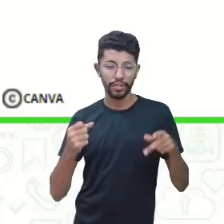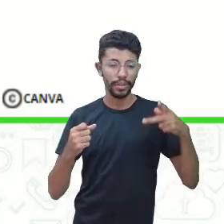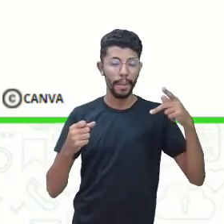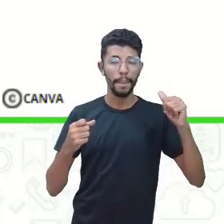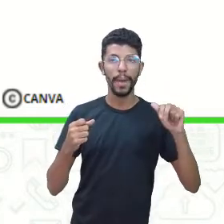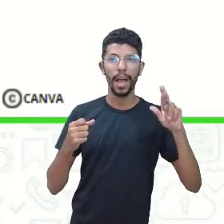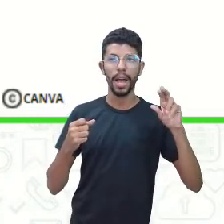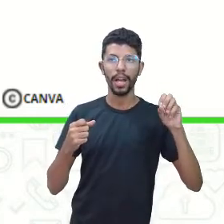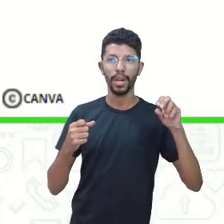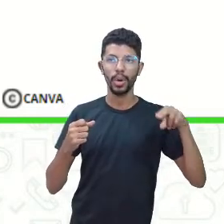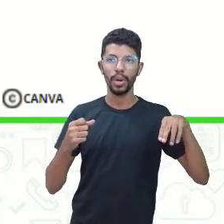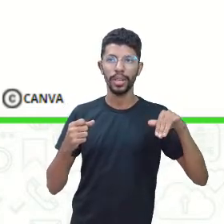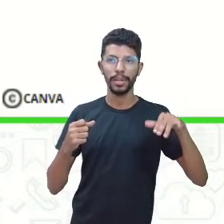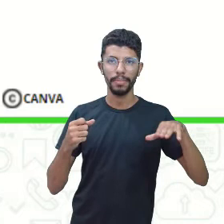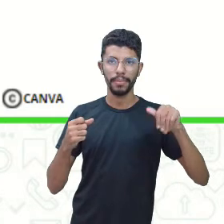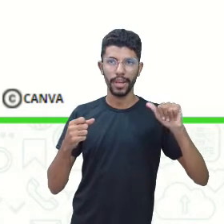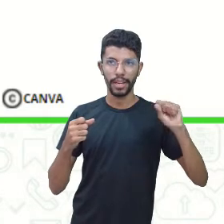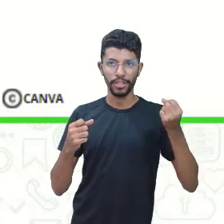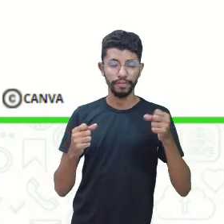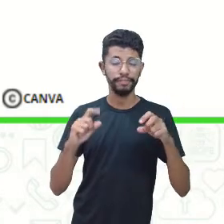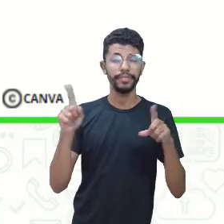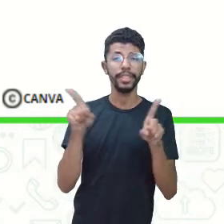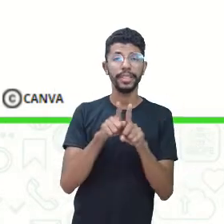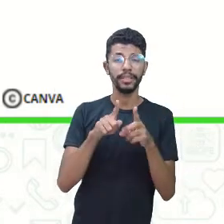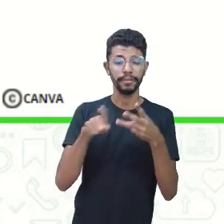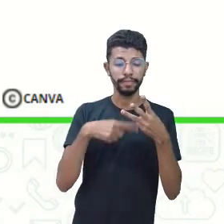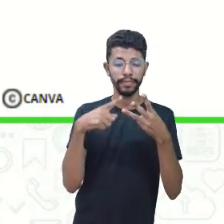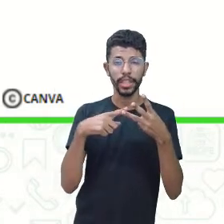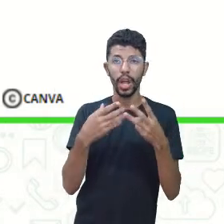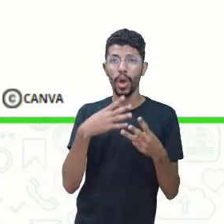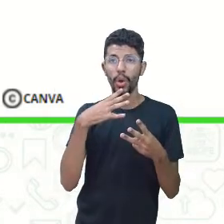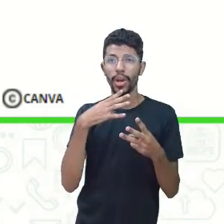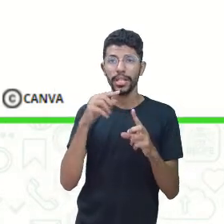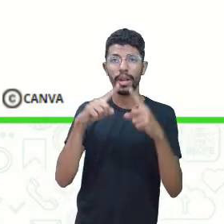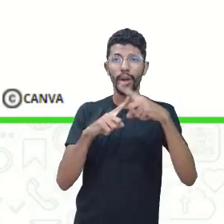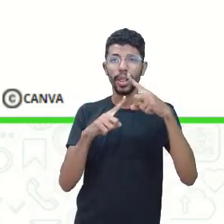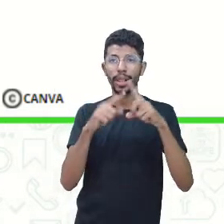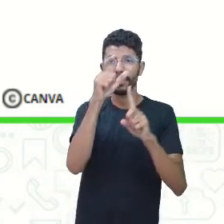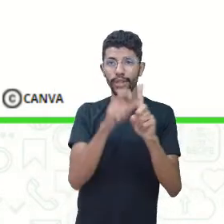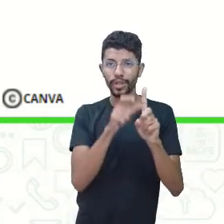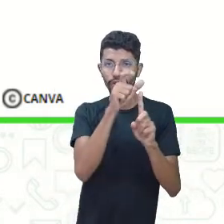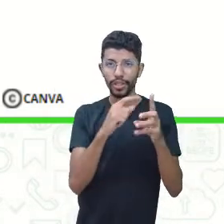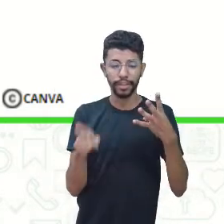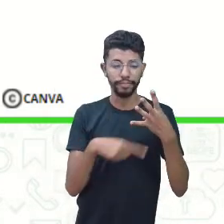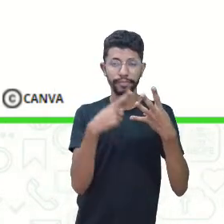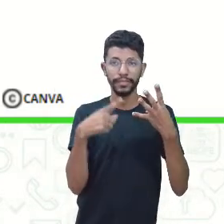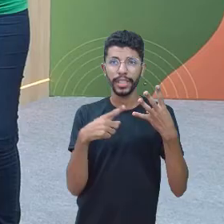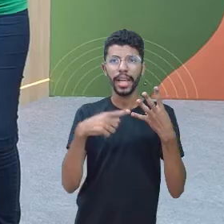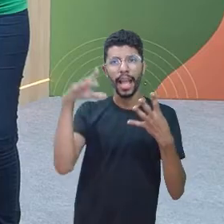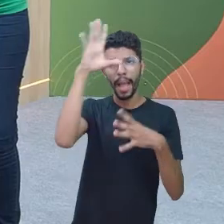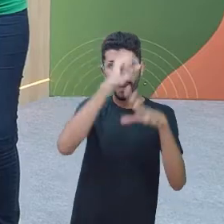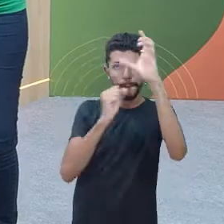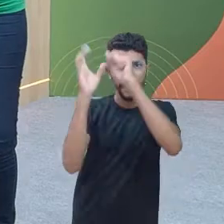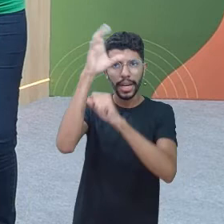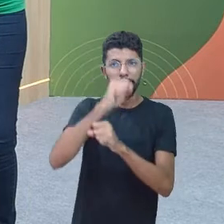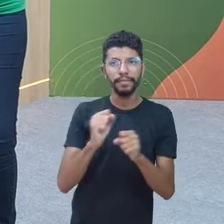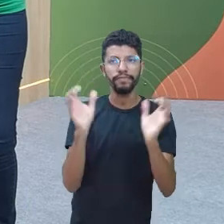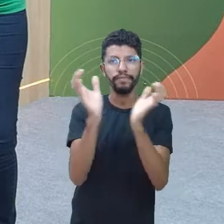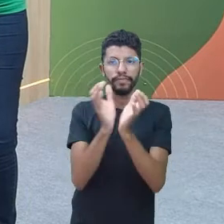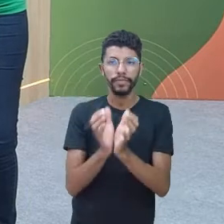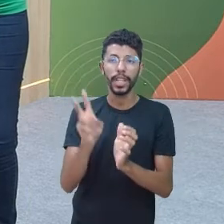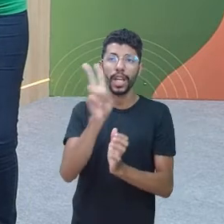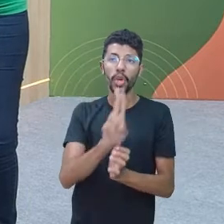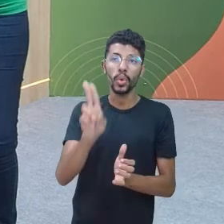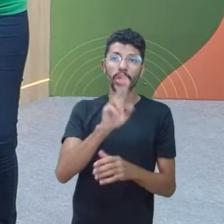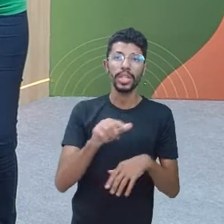de sujeito. E aprender a classificar e utilizar o sujeito. Tudo isso